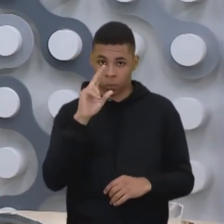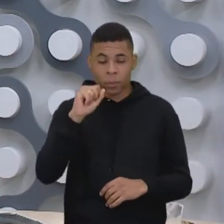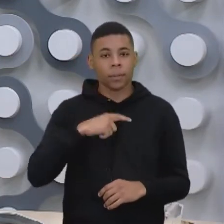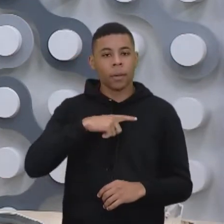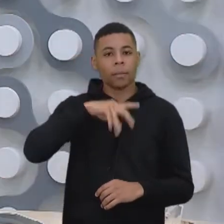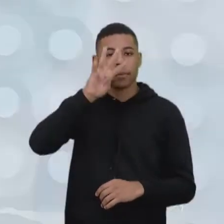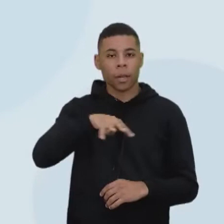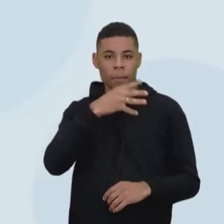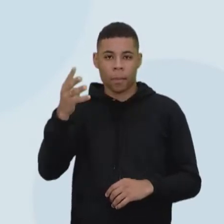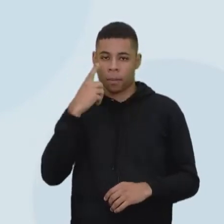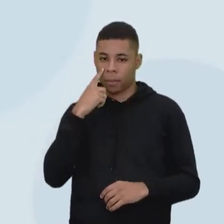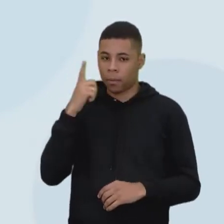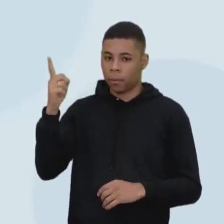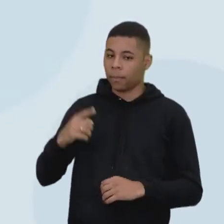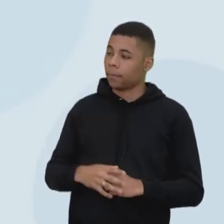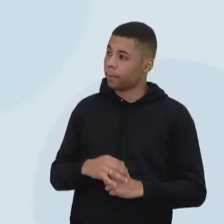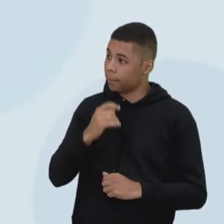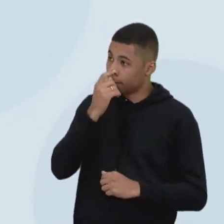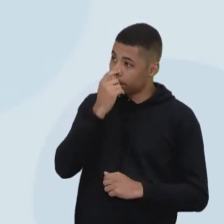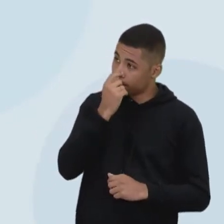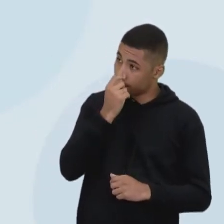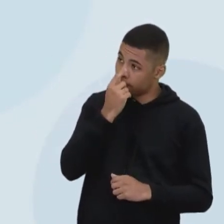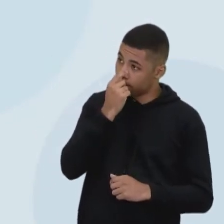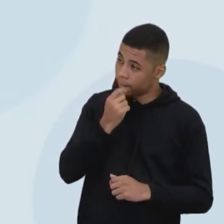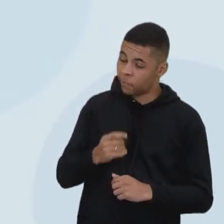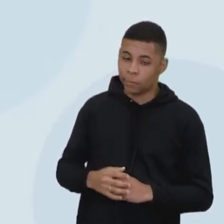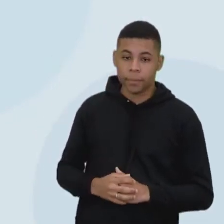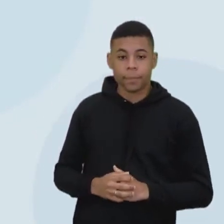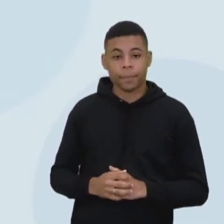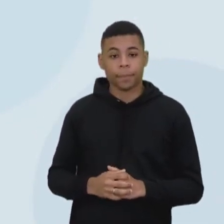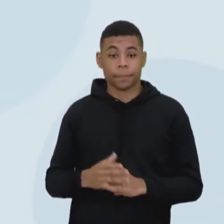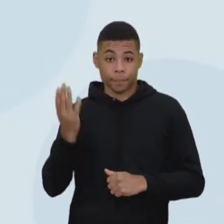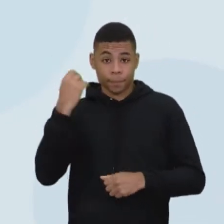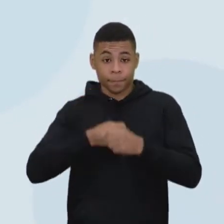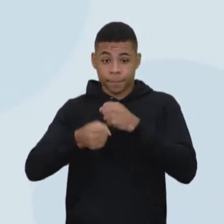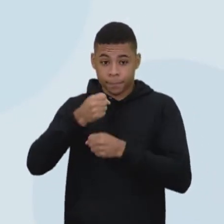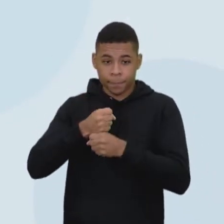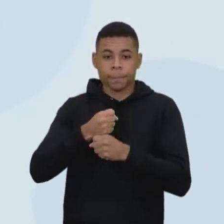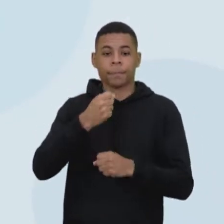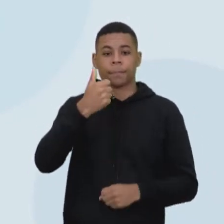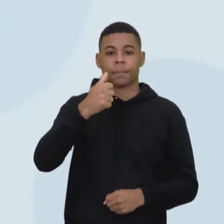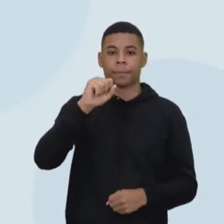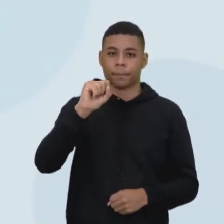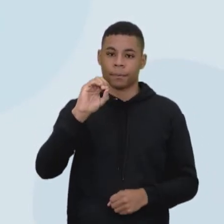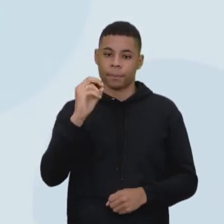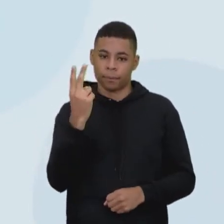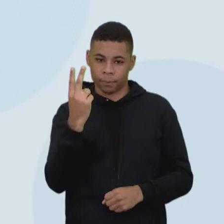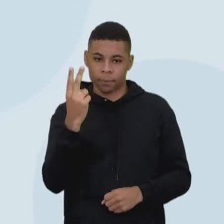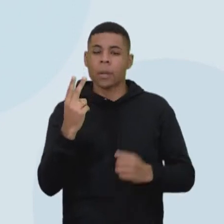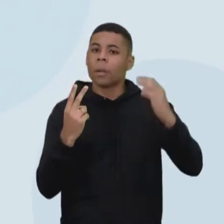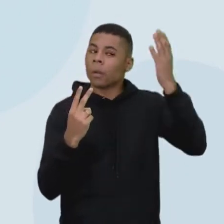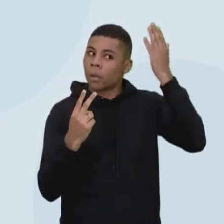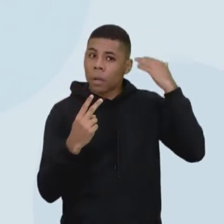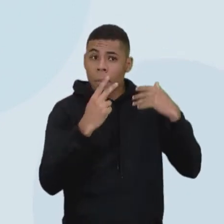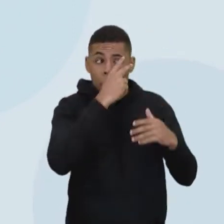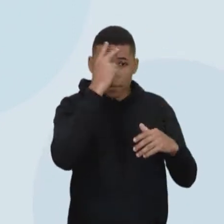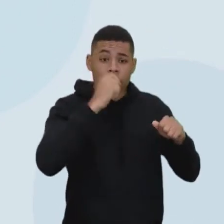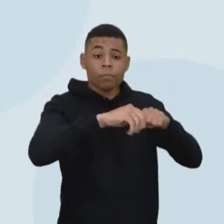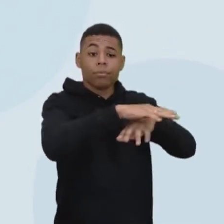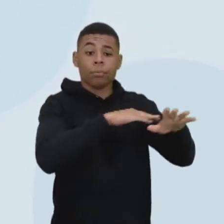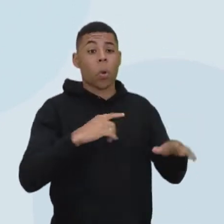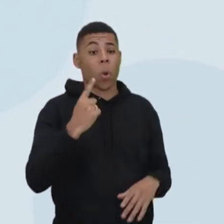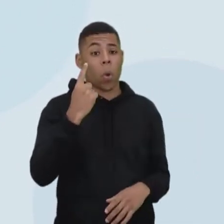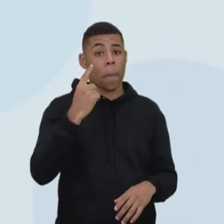tabela que eu trouxe aqui para vocês, que ele mostra aqui, ó. Em 1802, a população estimada é 1 bilhão de